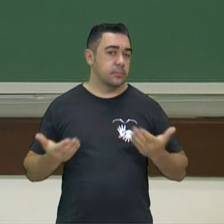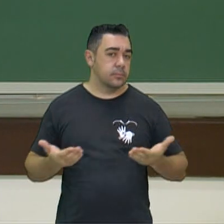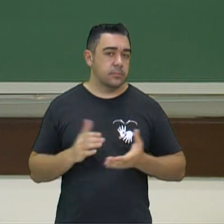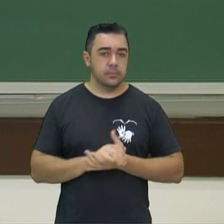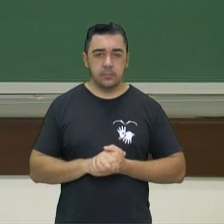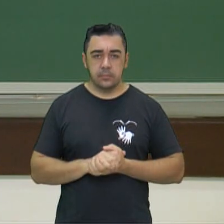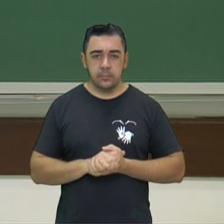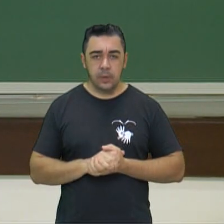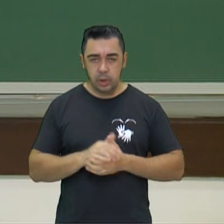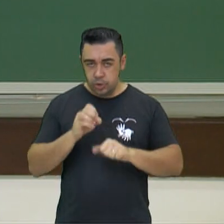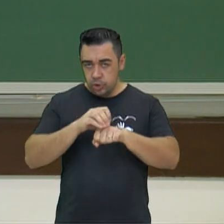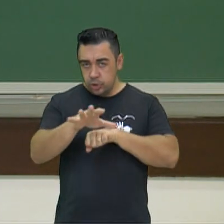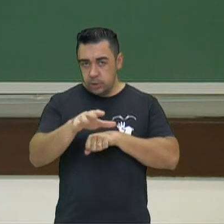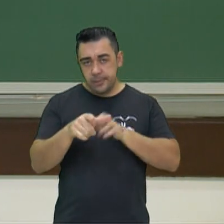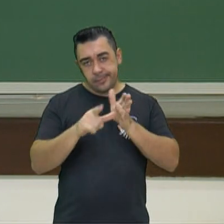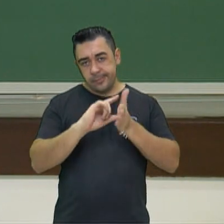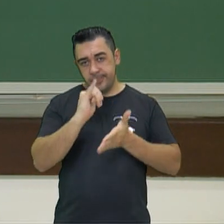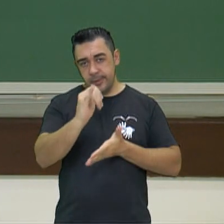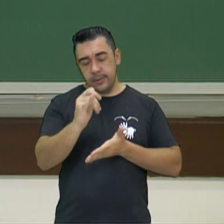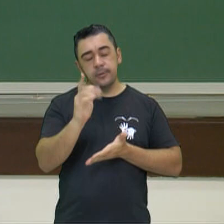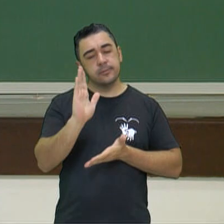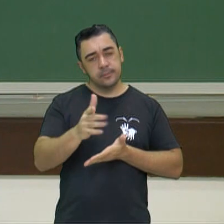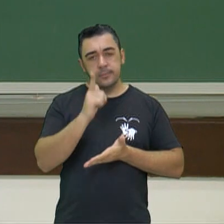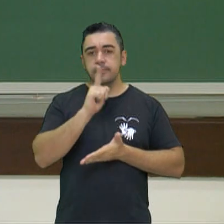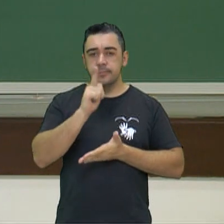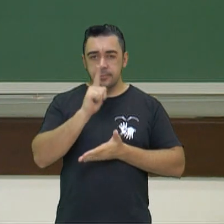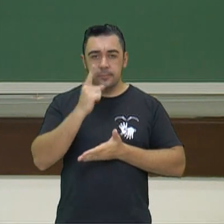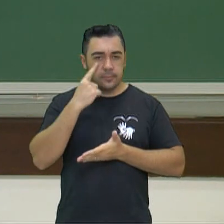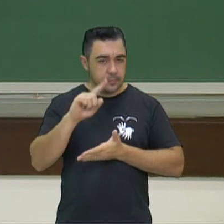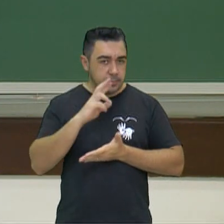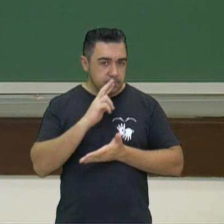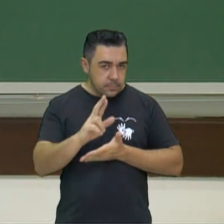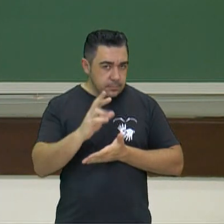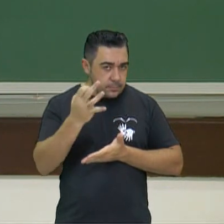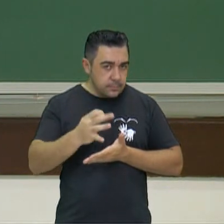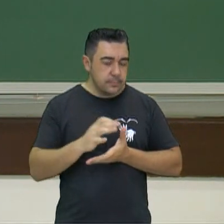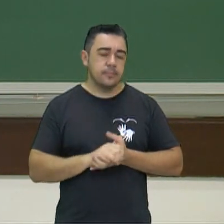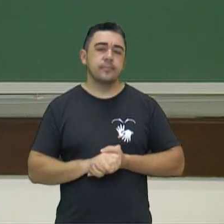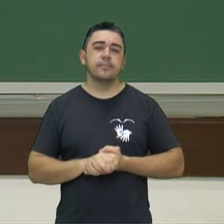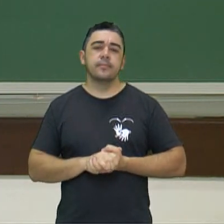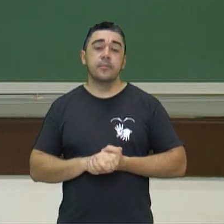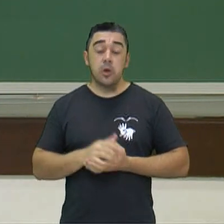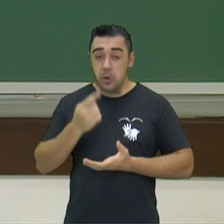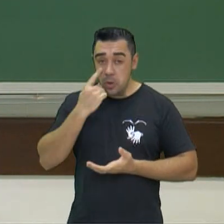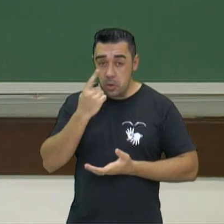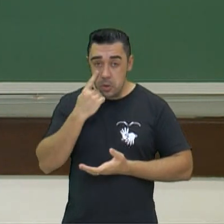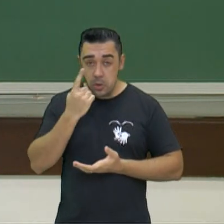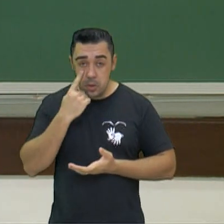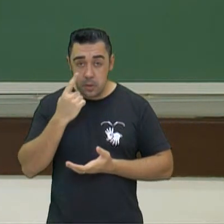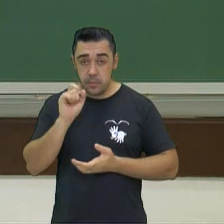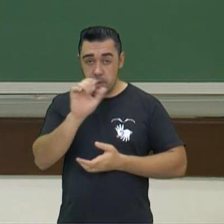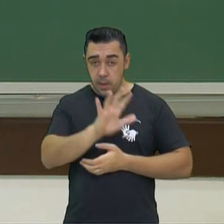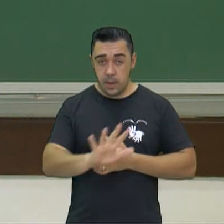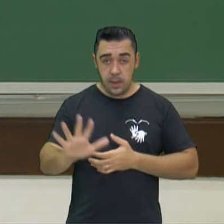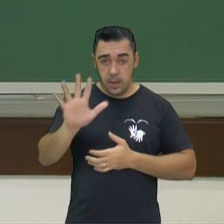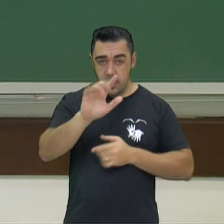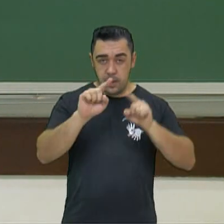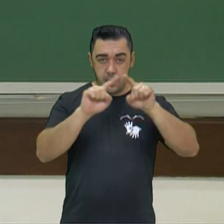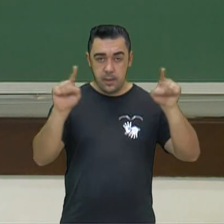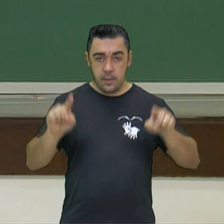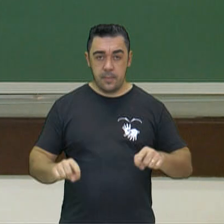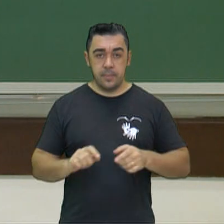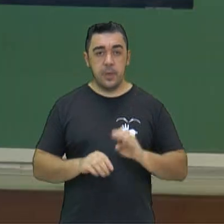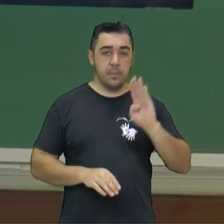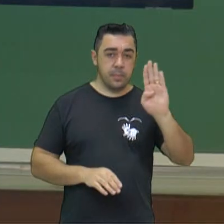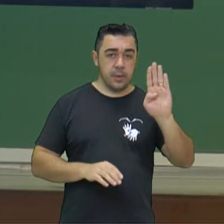Então, com a dica que eu dei, vocês já conseguiram ver qual que é a resposta correta? Vamos retornar aqui ao desenho? B mais